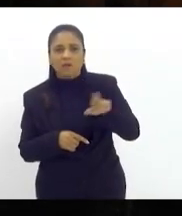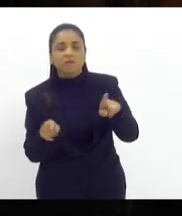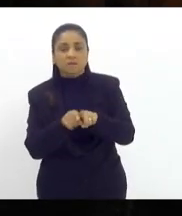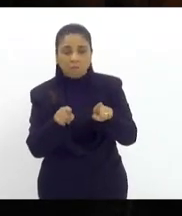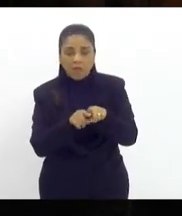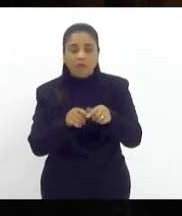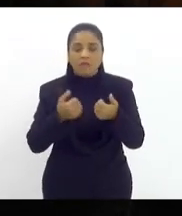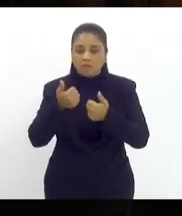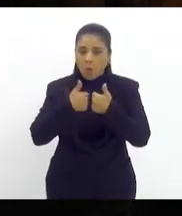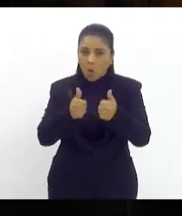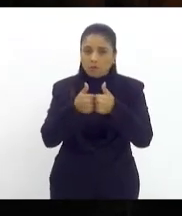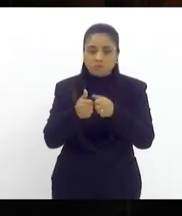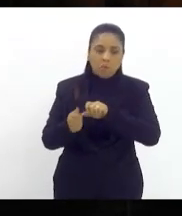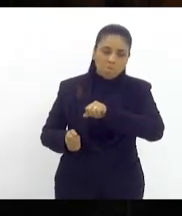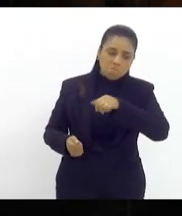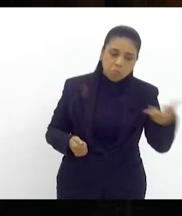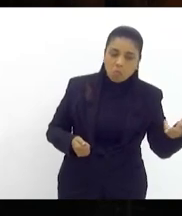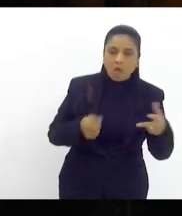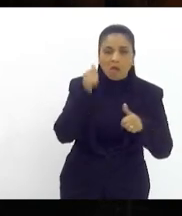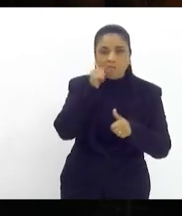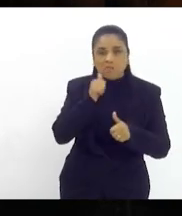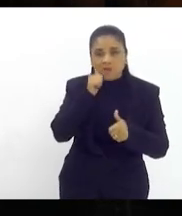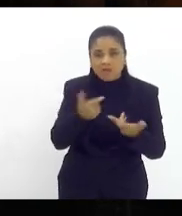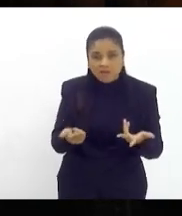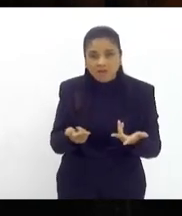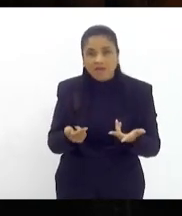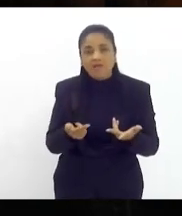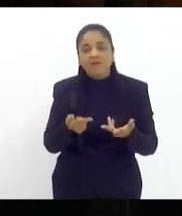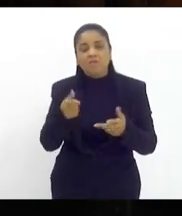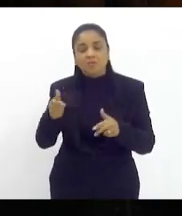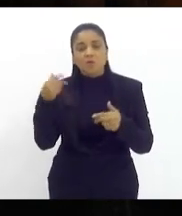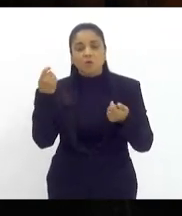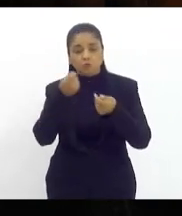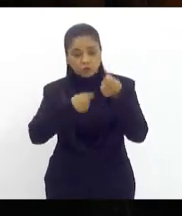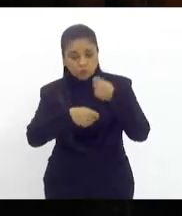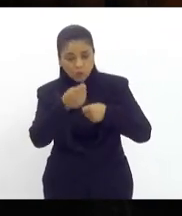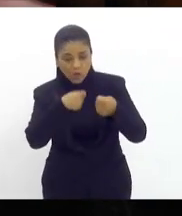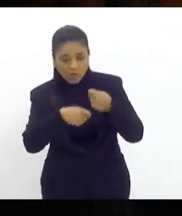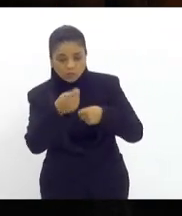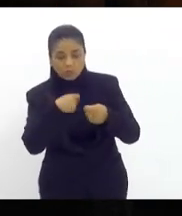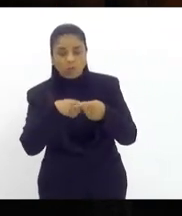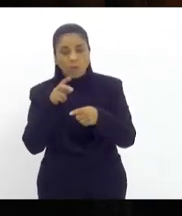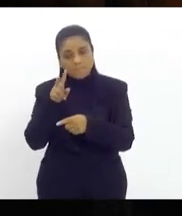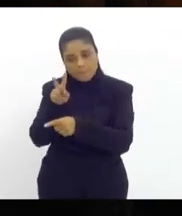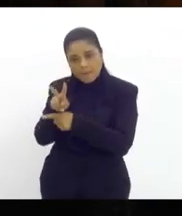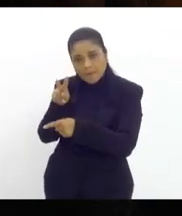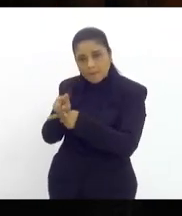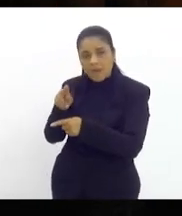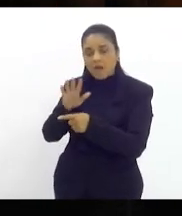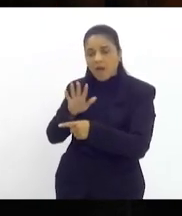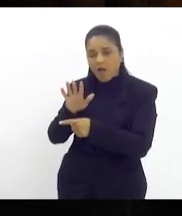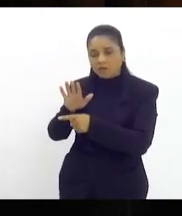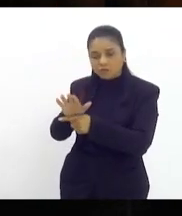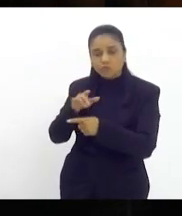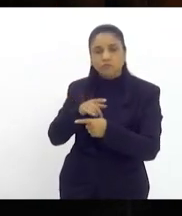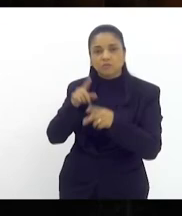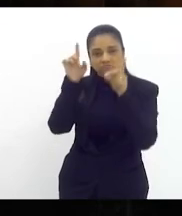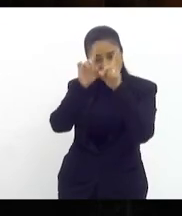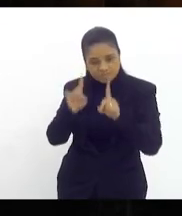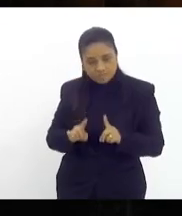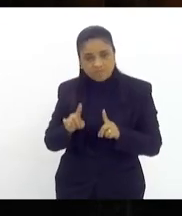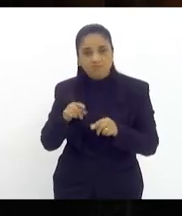responsáveis isso não aconteceria ele ia se certificar da porta ele ia garantir a entrada com acessibilidade para o idoso e para deficiente